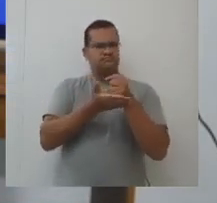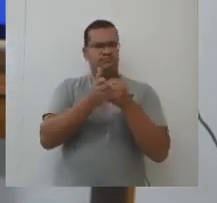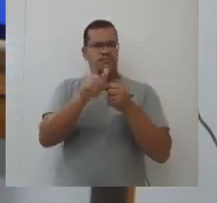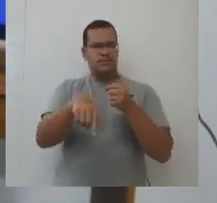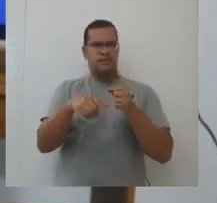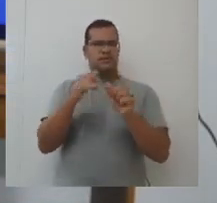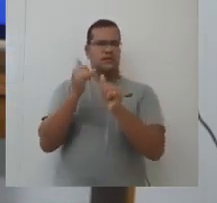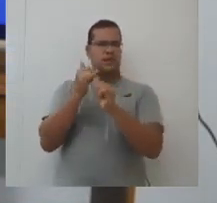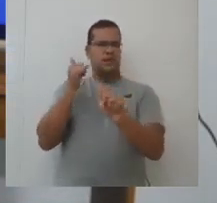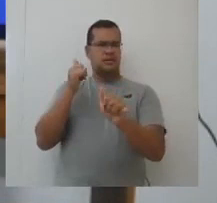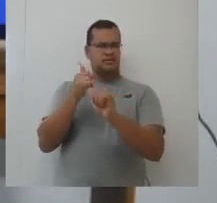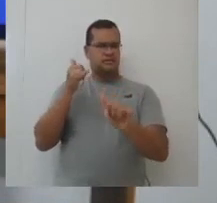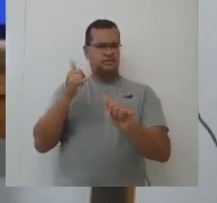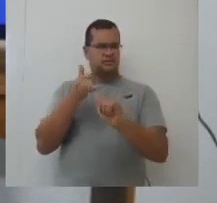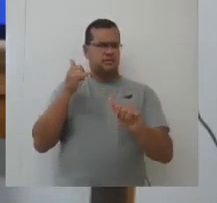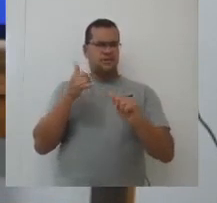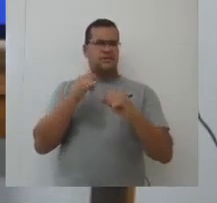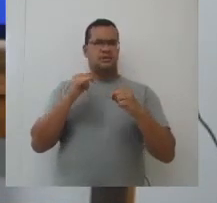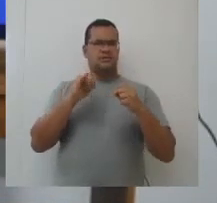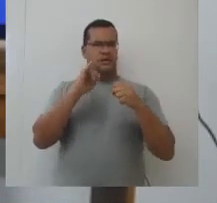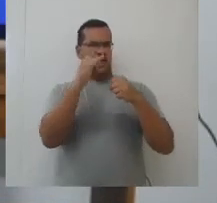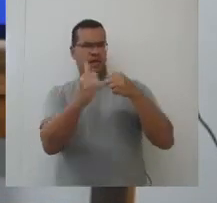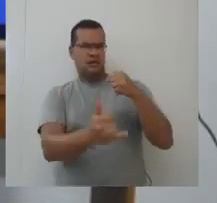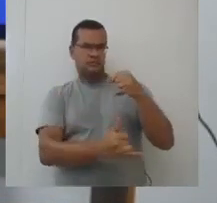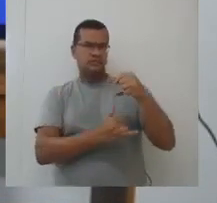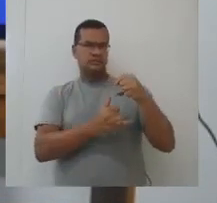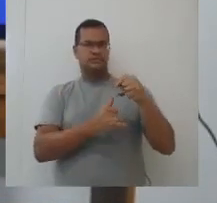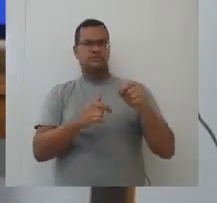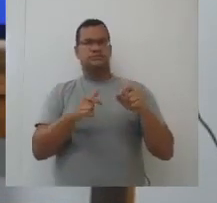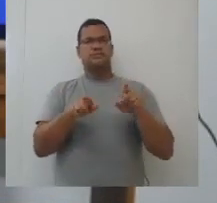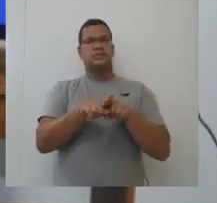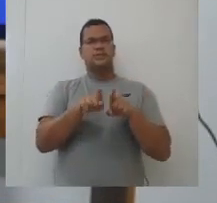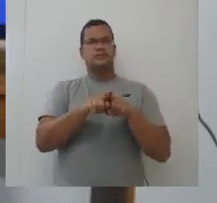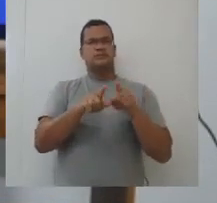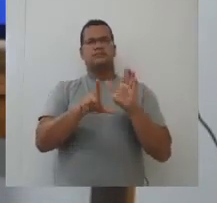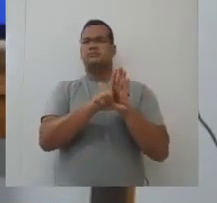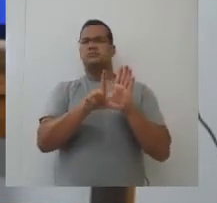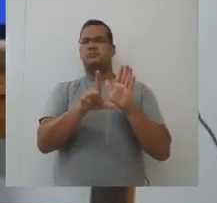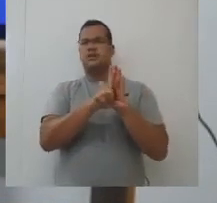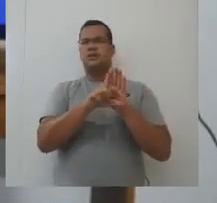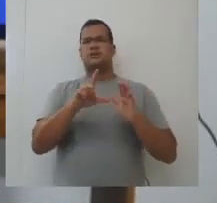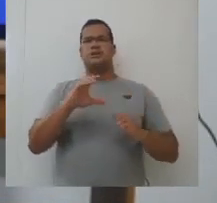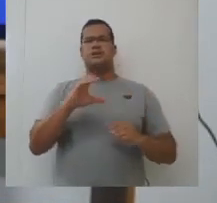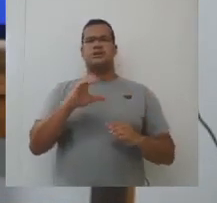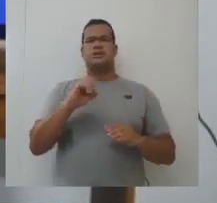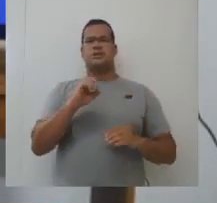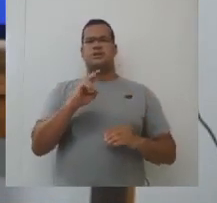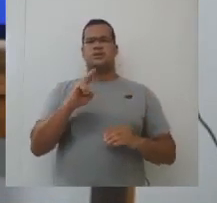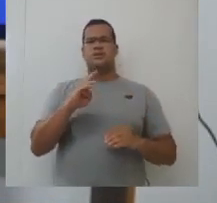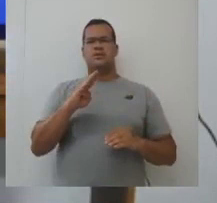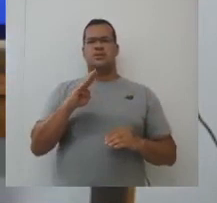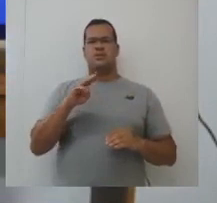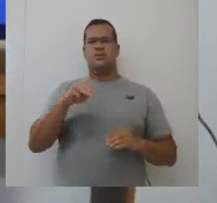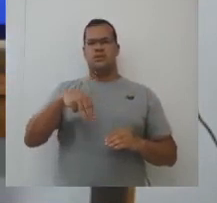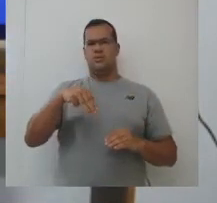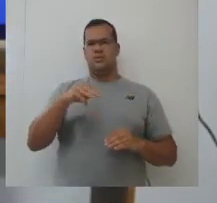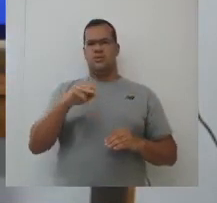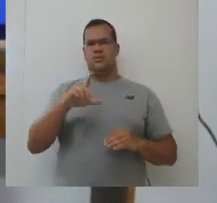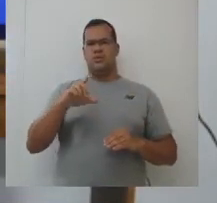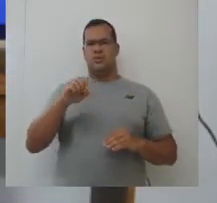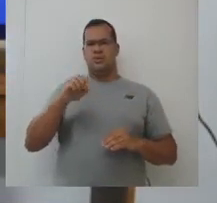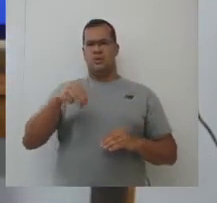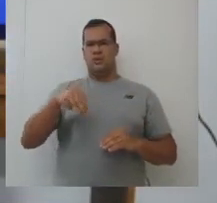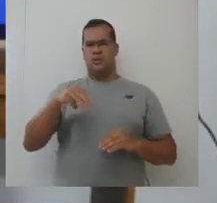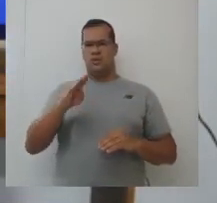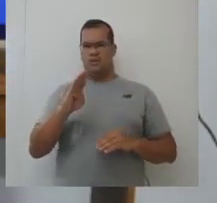da eletrostática, das cargas elétricas, e terminamos até em lei de Coulomb. Essa foi a primeira parte, explicando